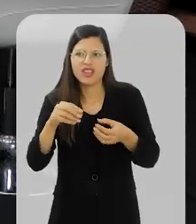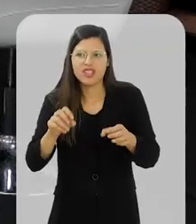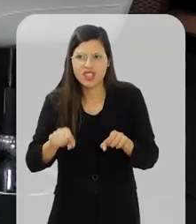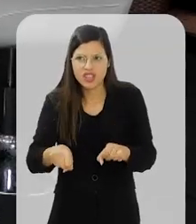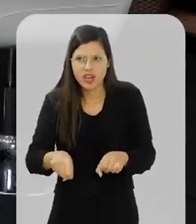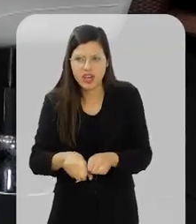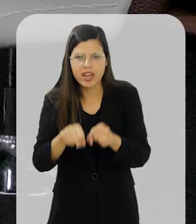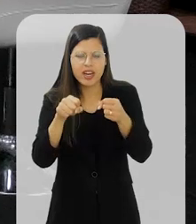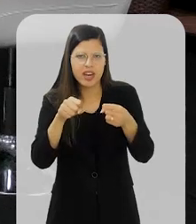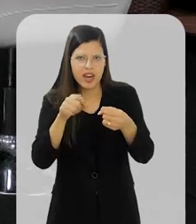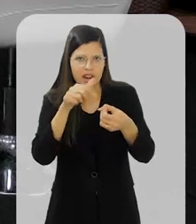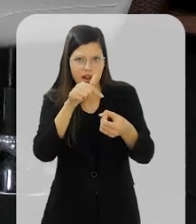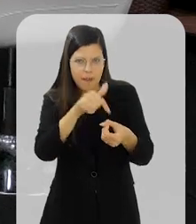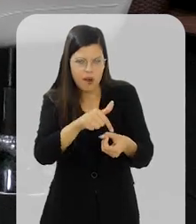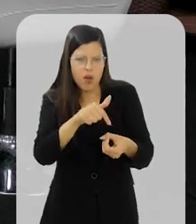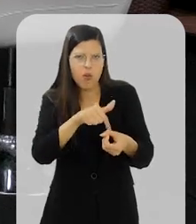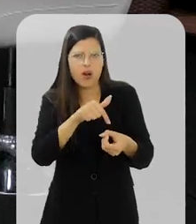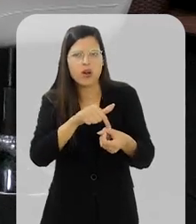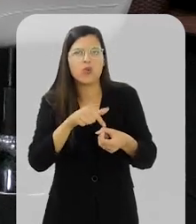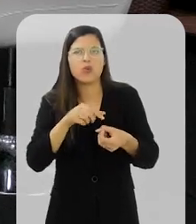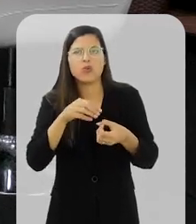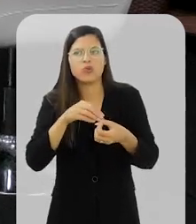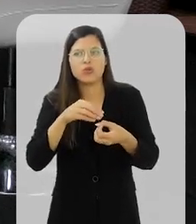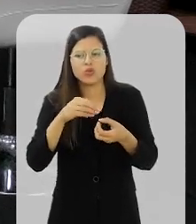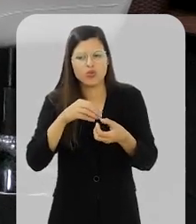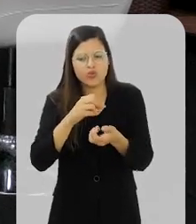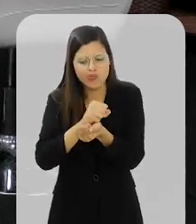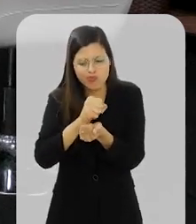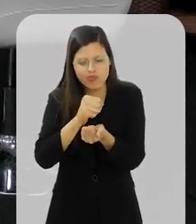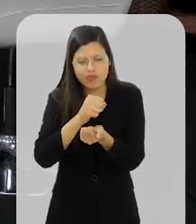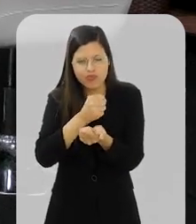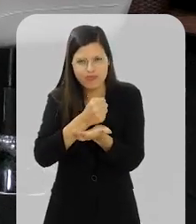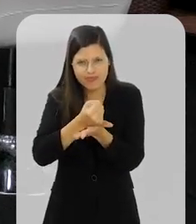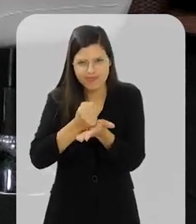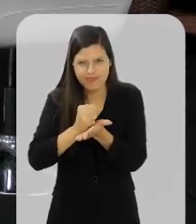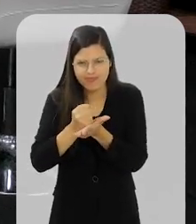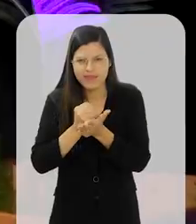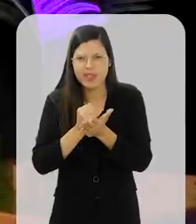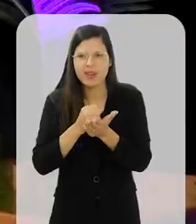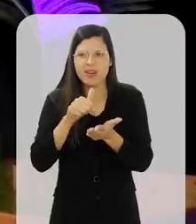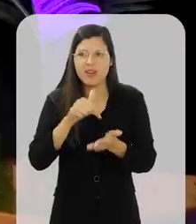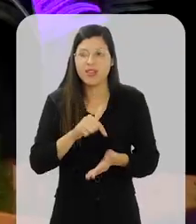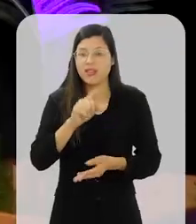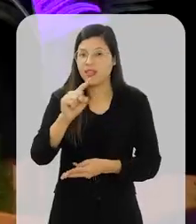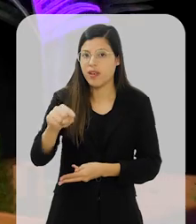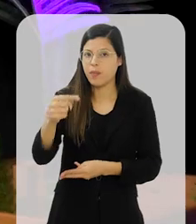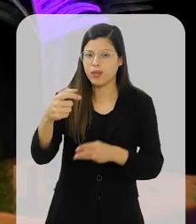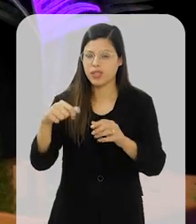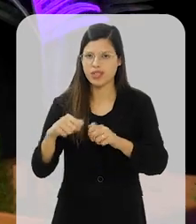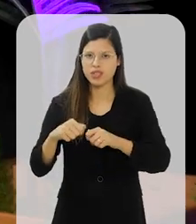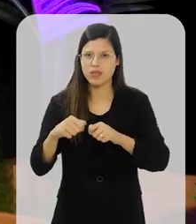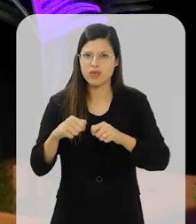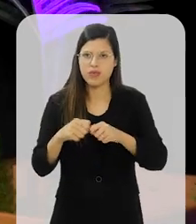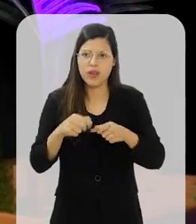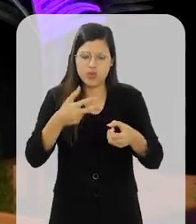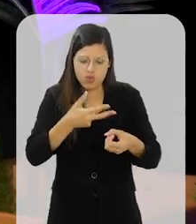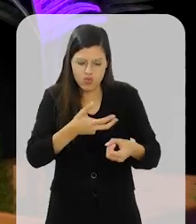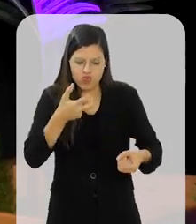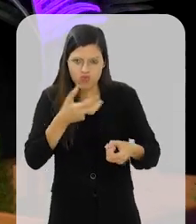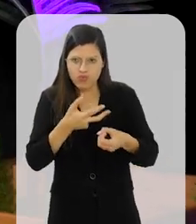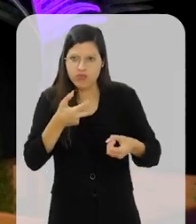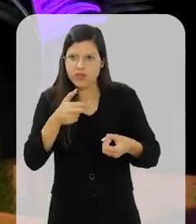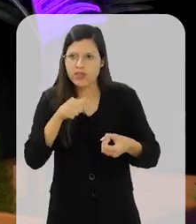gente quebra o caroço, tritura, né? Para expor melhor tudo que está dentro. E aí, a partir disso, a gente faz o